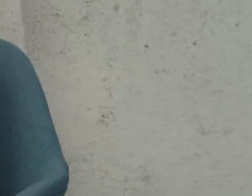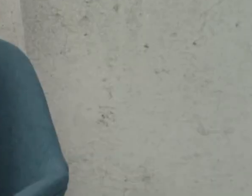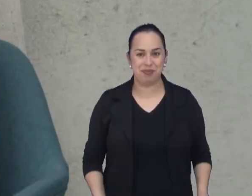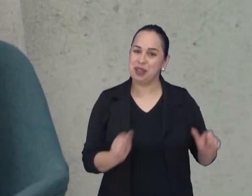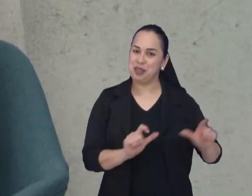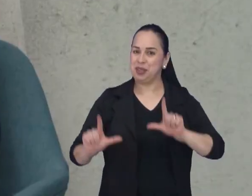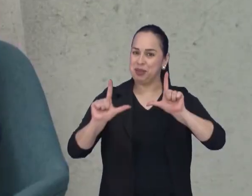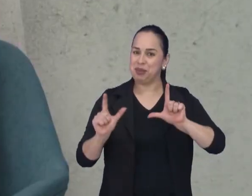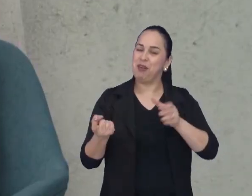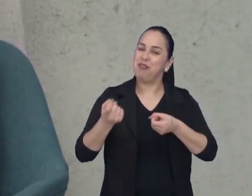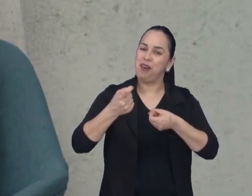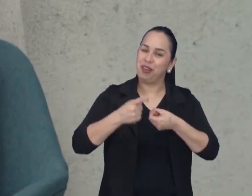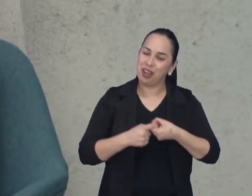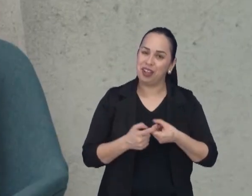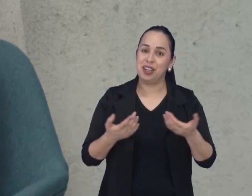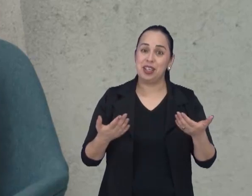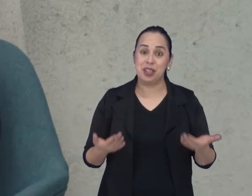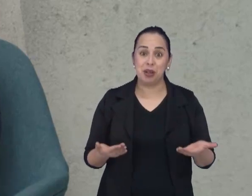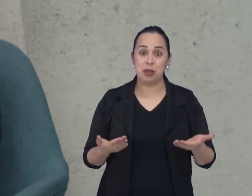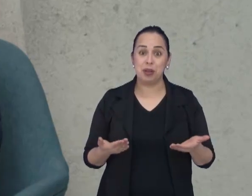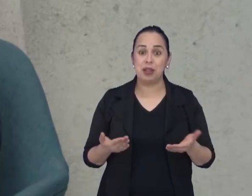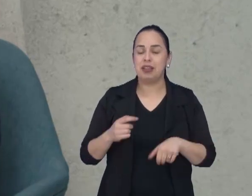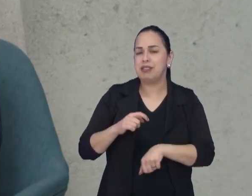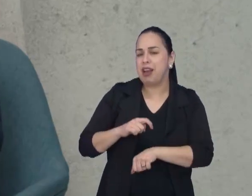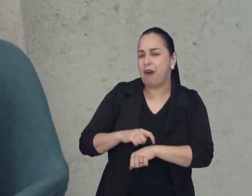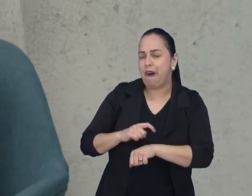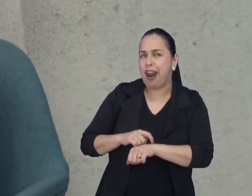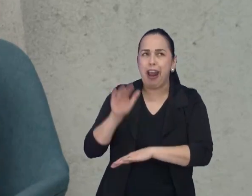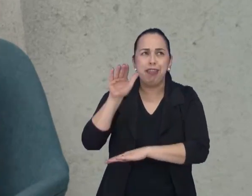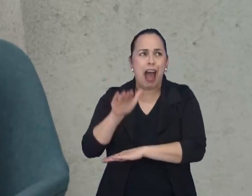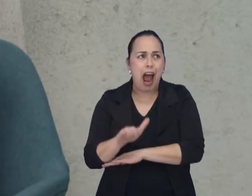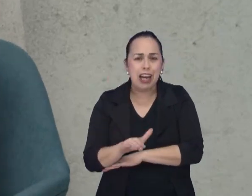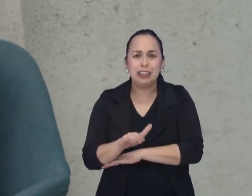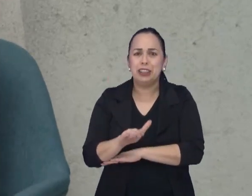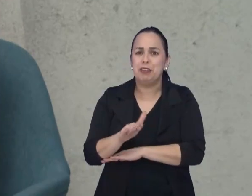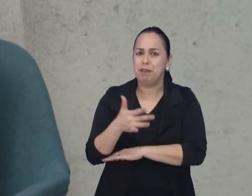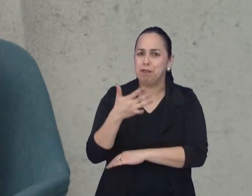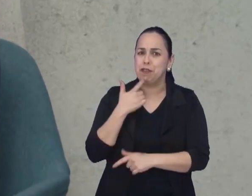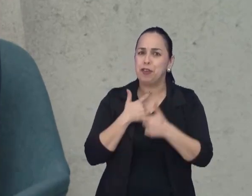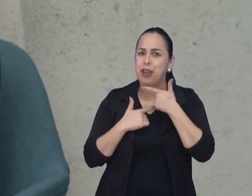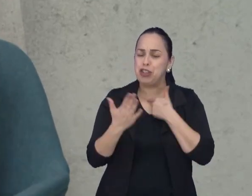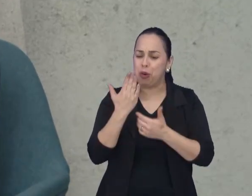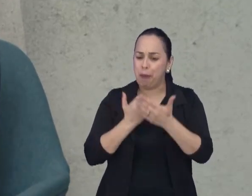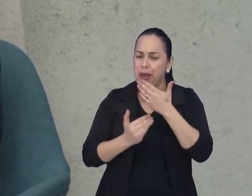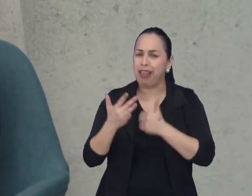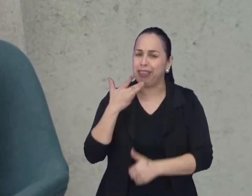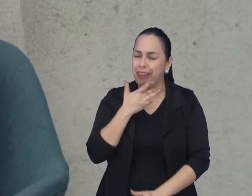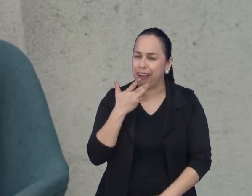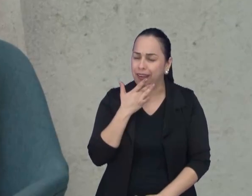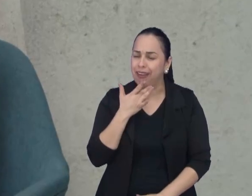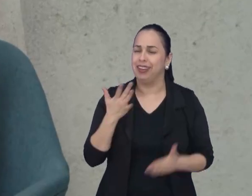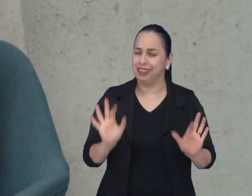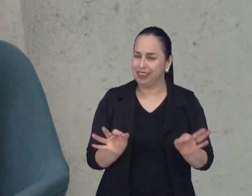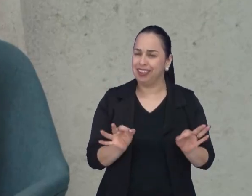Estamos de volta com a Estação Mercado e quando chega esse horário da tarde, né, o finalzinho da tarde, já dá uma vontade de comer alguma coisa, não é mesmo? Ainda mais nesse frio. E